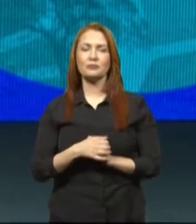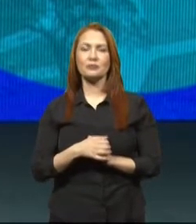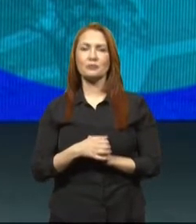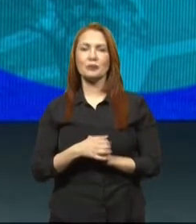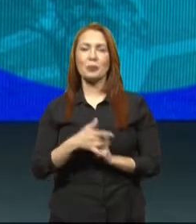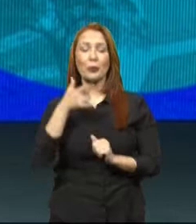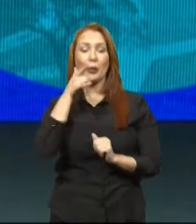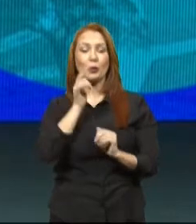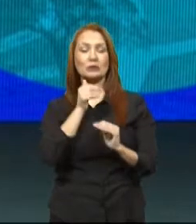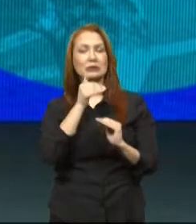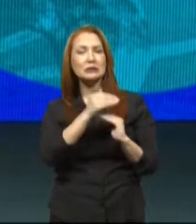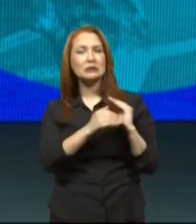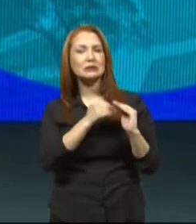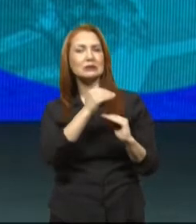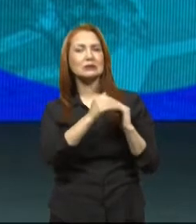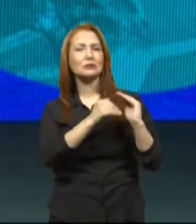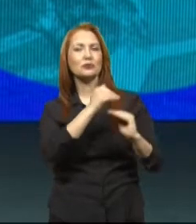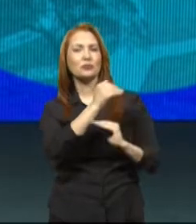desenvolver